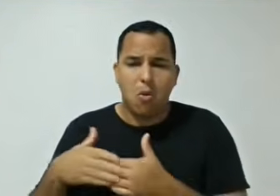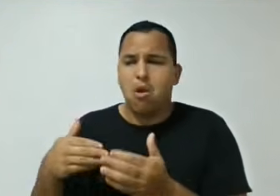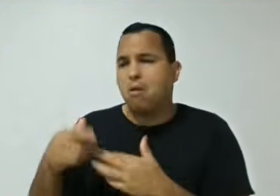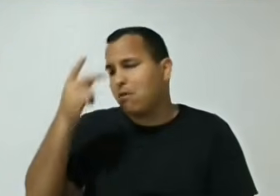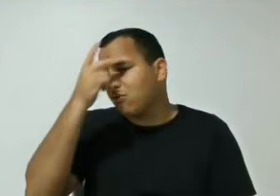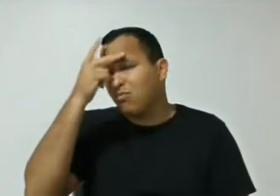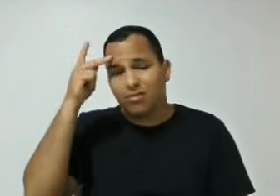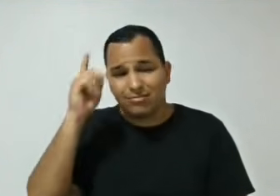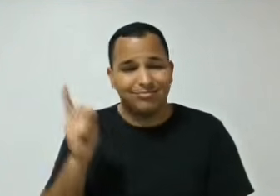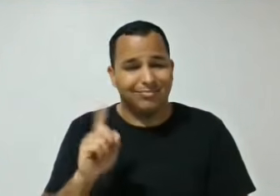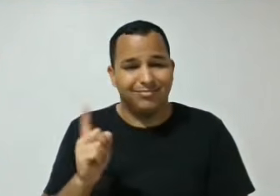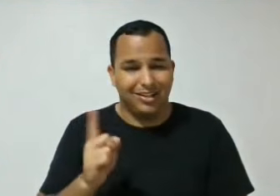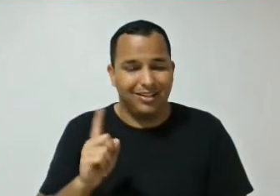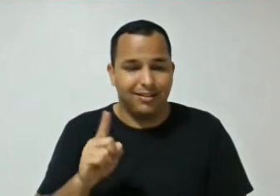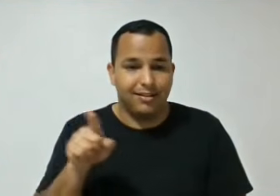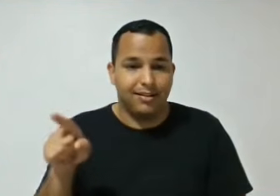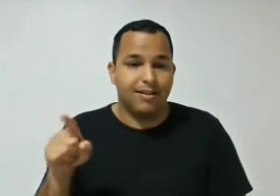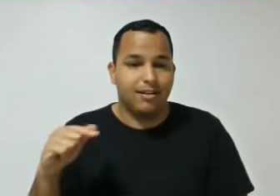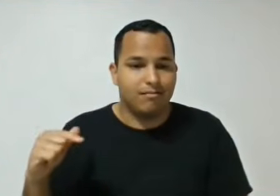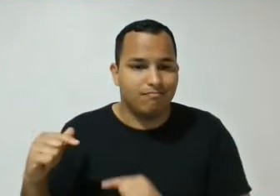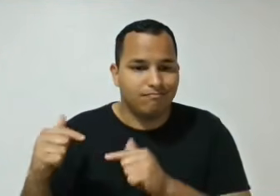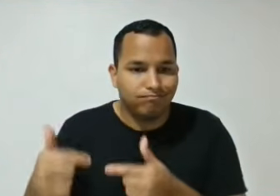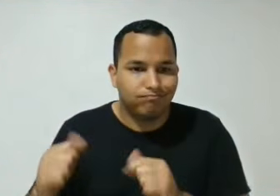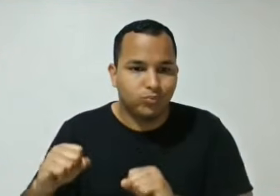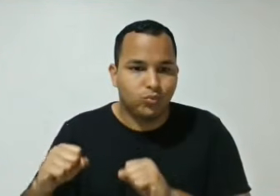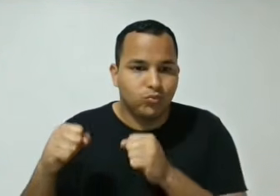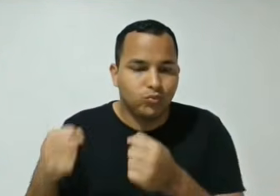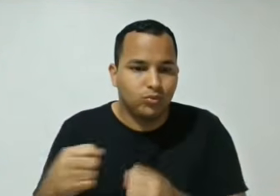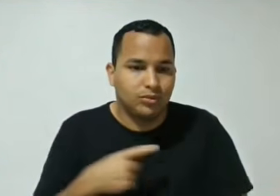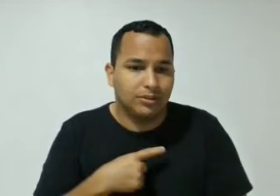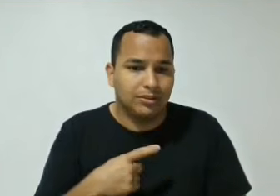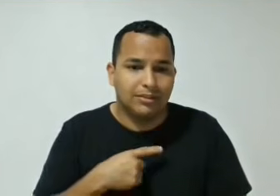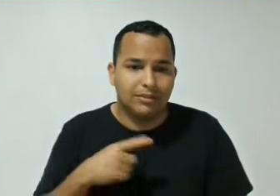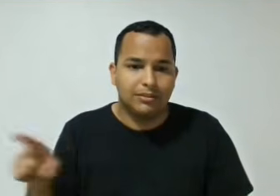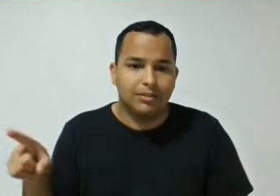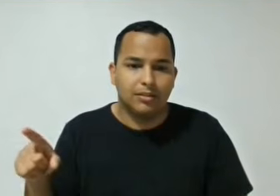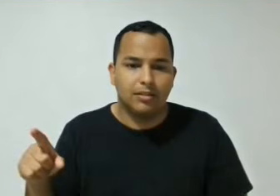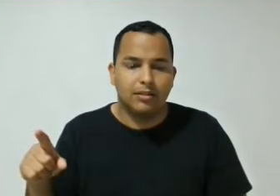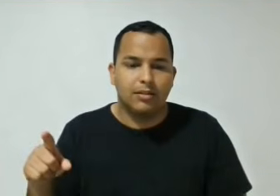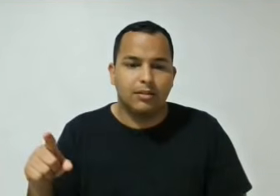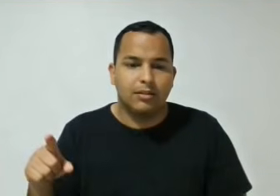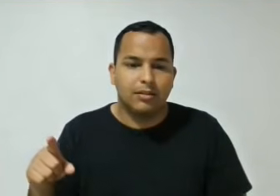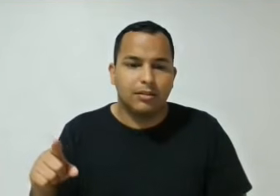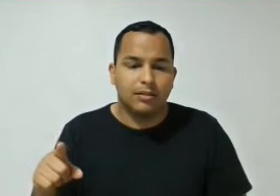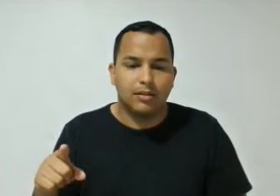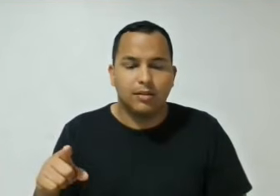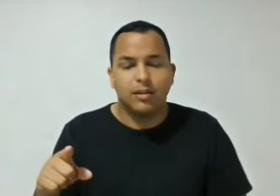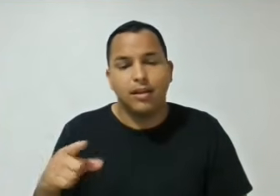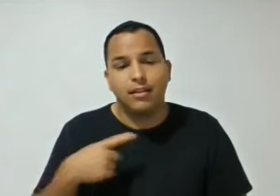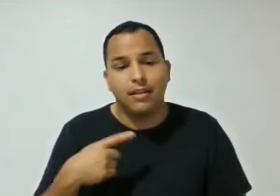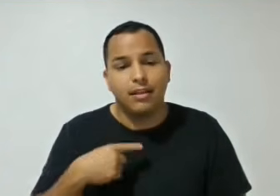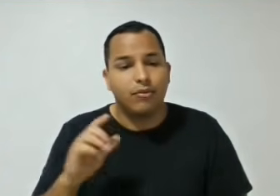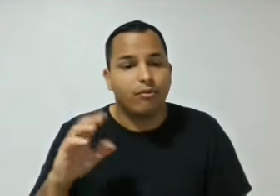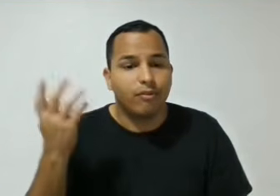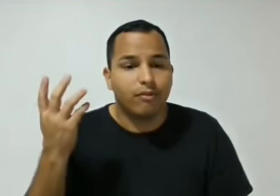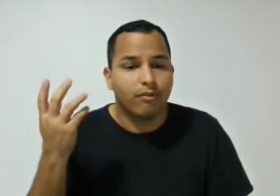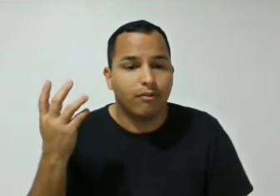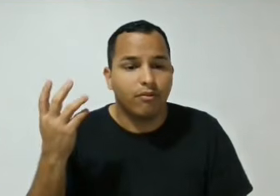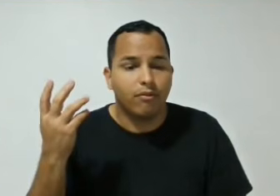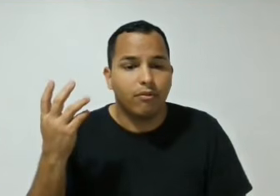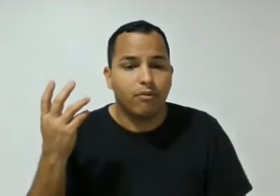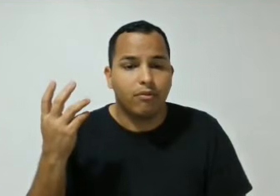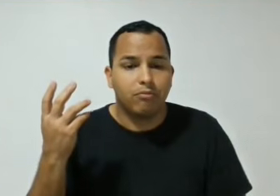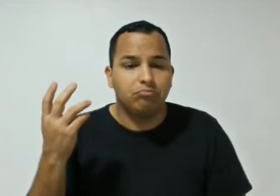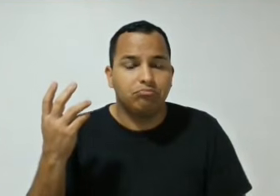As pessoas estão desdobrando para tentar atender o melhor e o máximo possível. Eu não vi um caso de desafeto